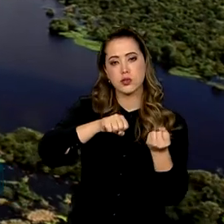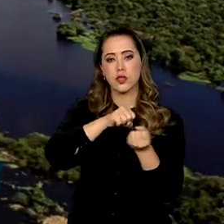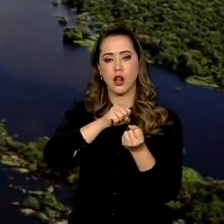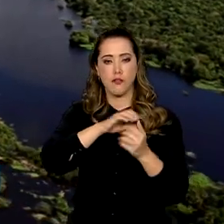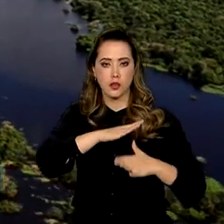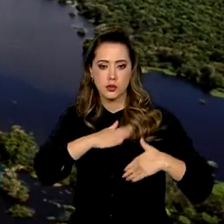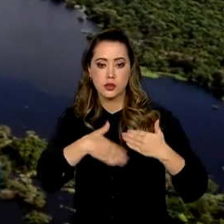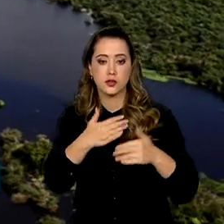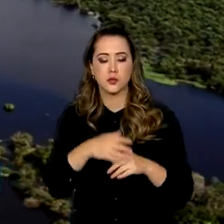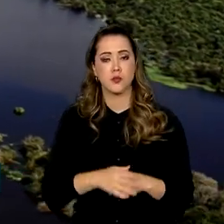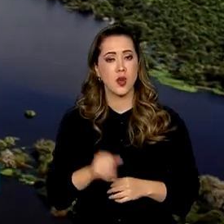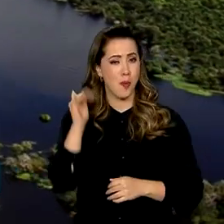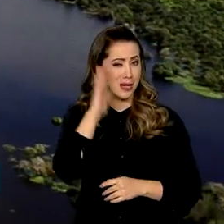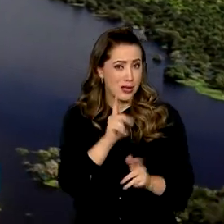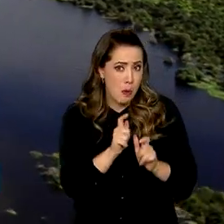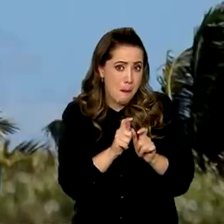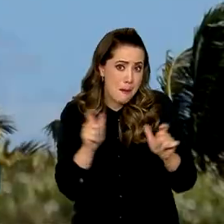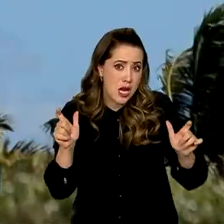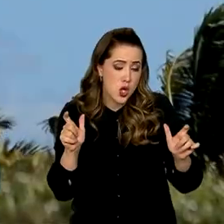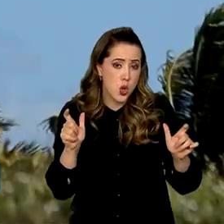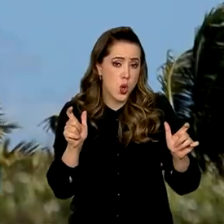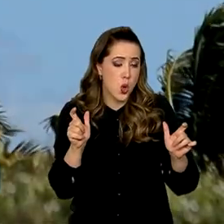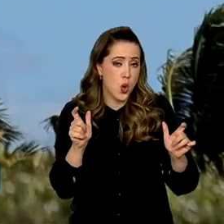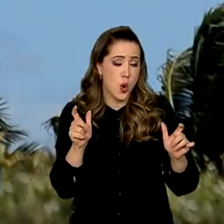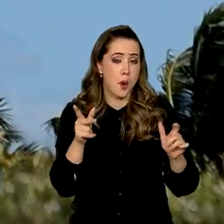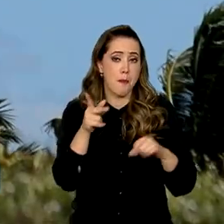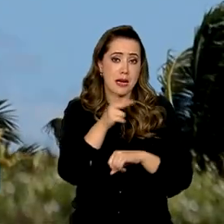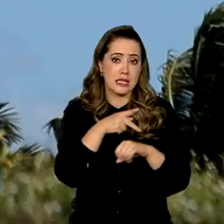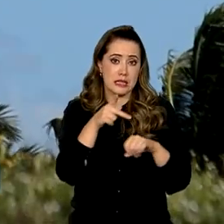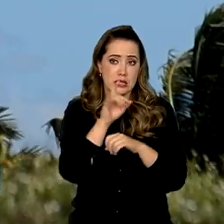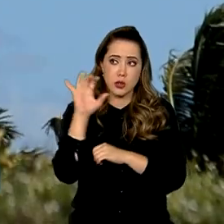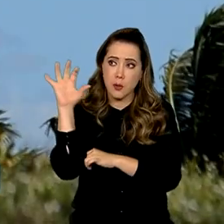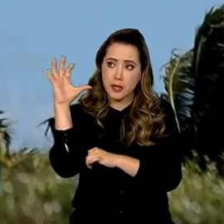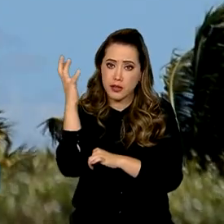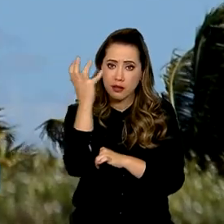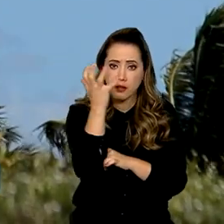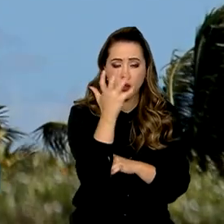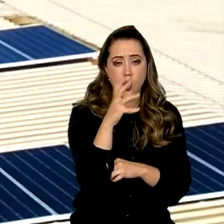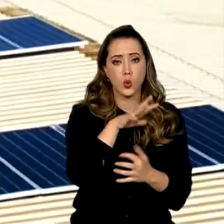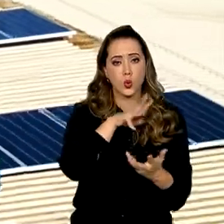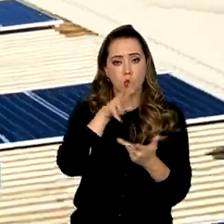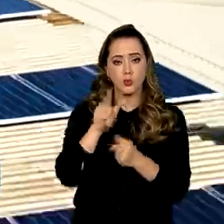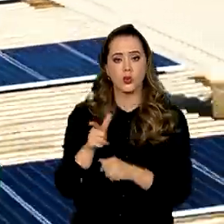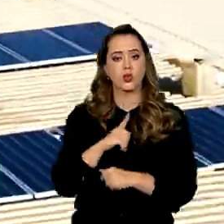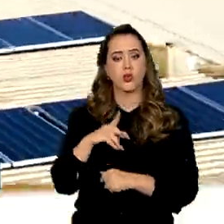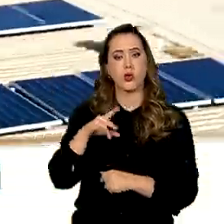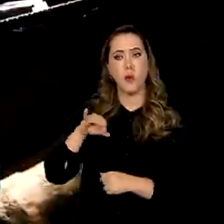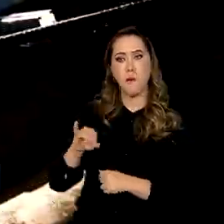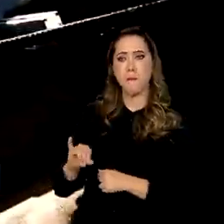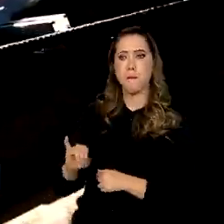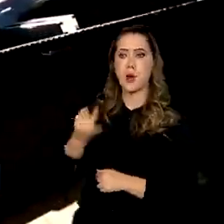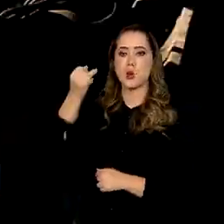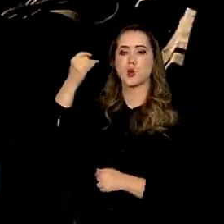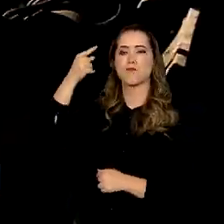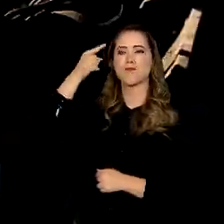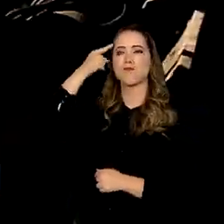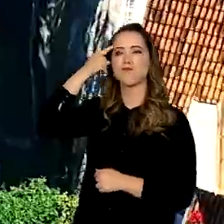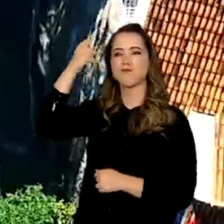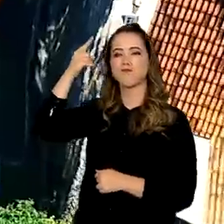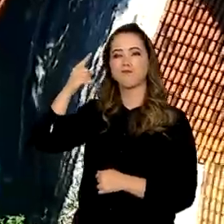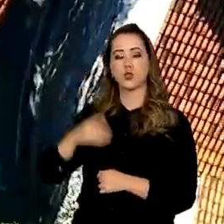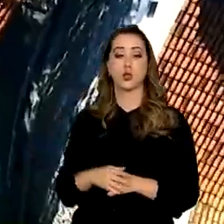maior potência ambiental do planeta, o que vem à cabeça é oportunidade. Oportunidade